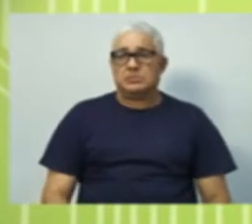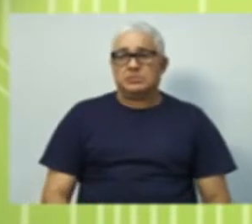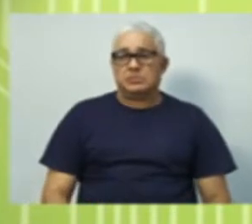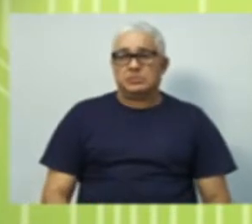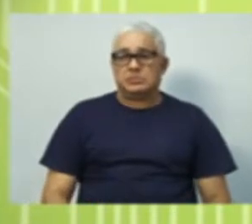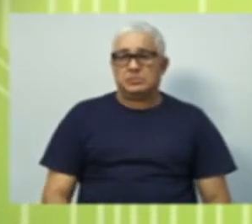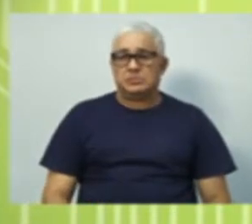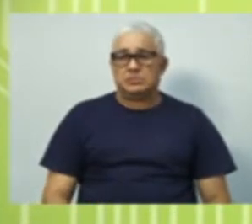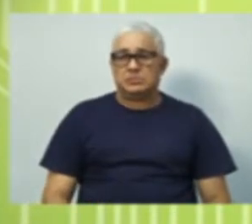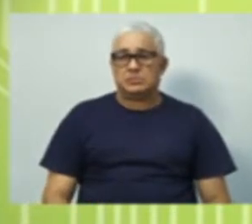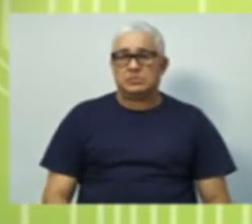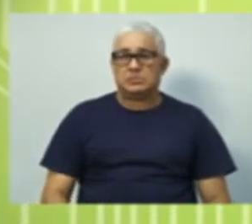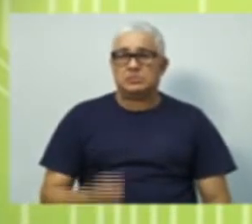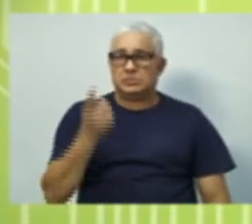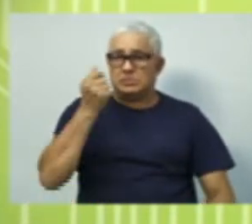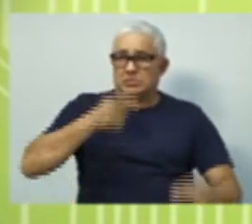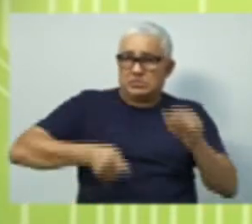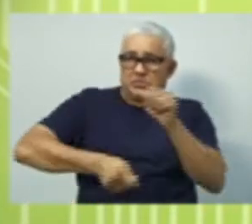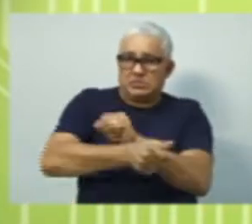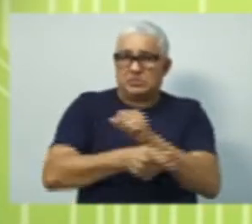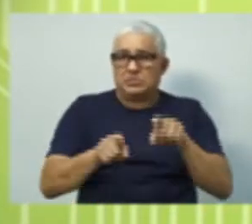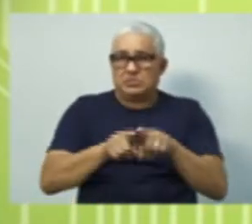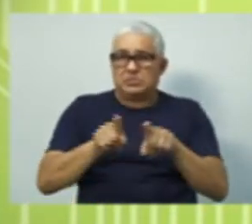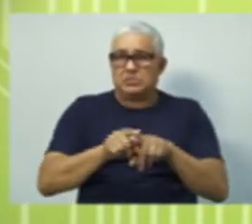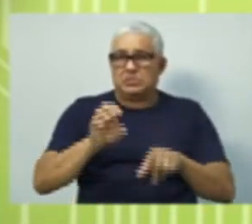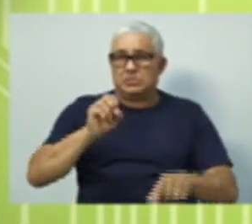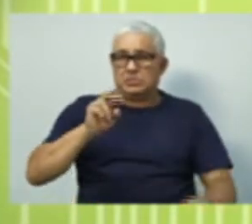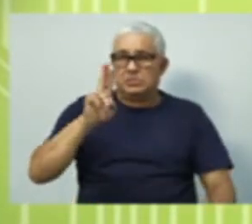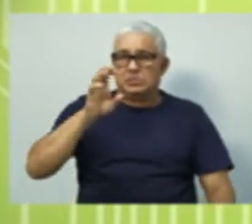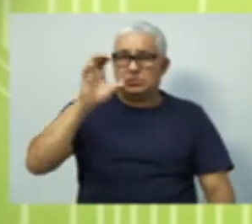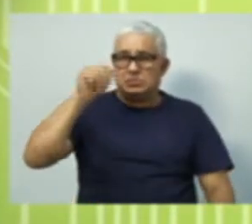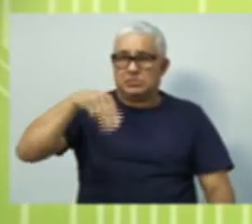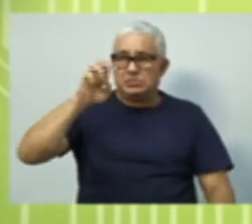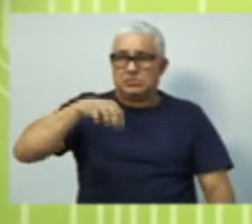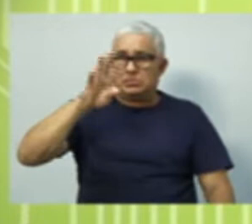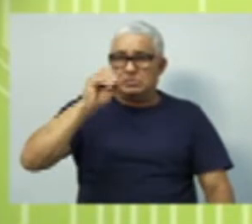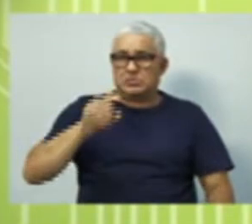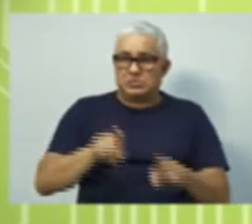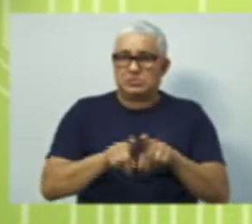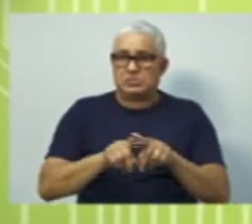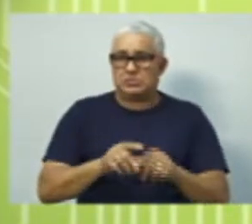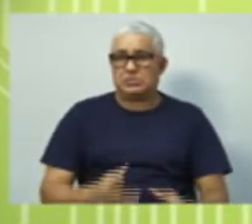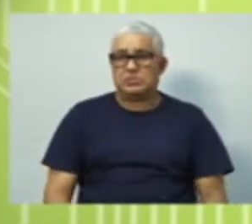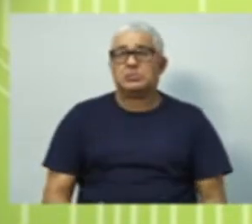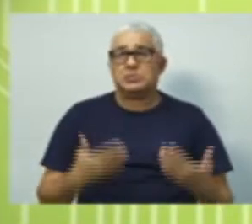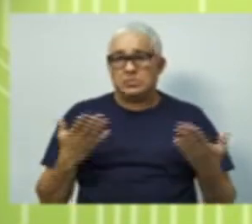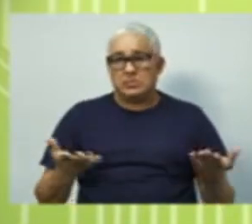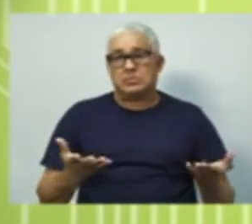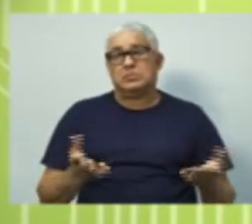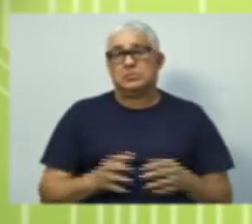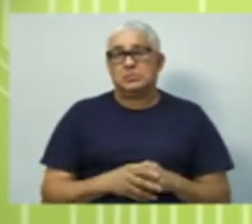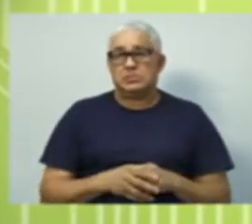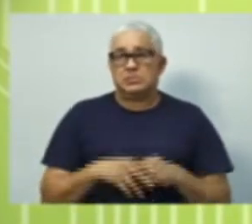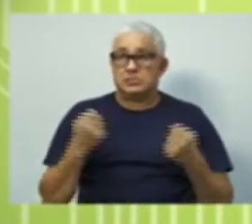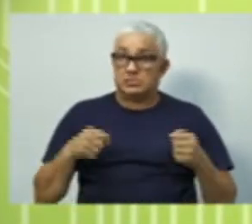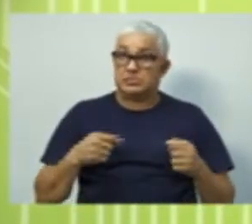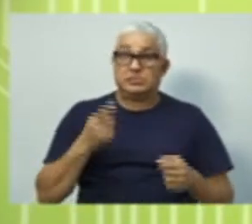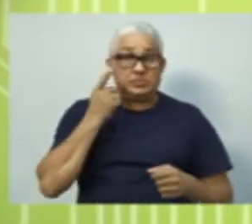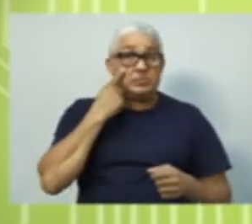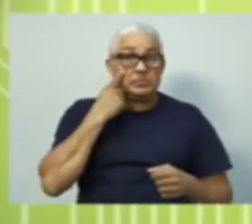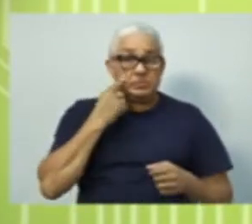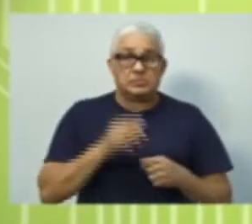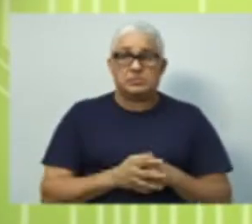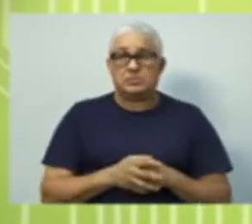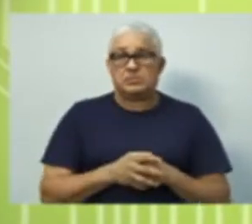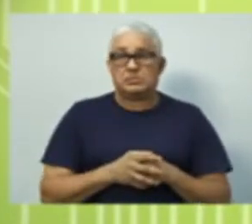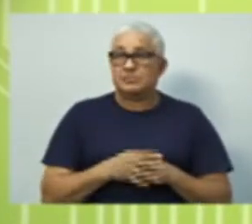fazer um investimento, um planejamento, um orçamento e de uma rentabilidade mais audaciosa, né? Então, isso tudo tem que ser levado em conta.